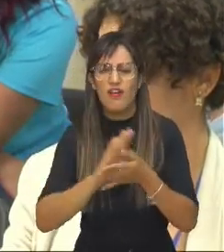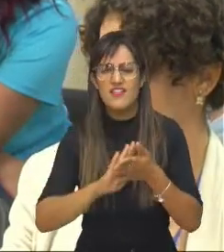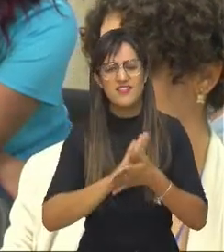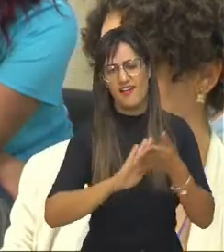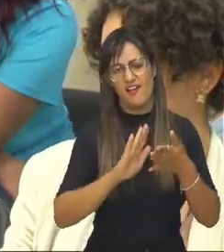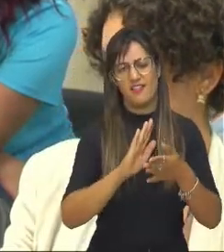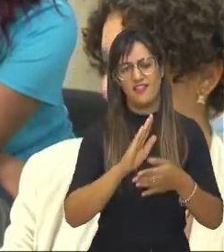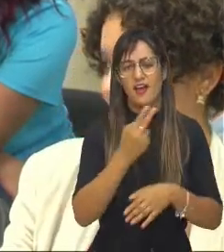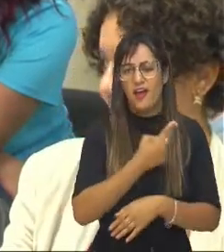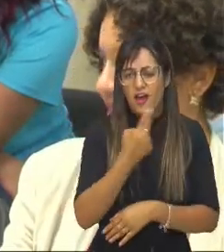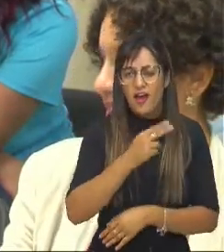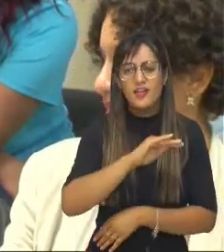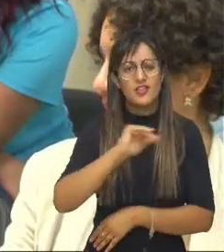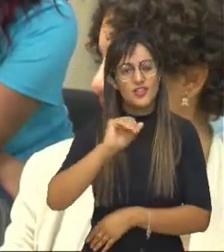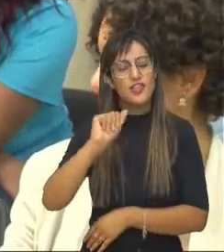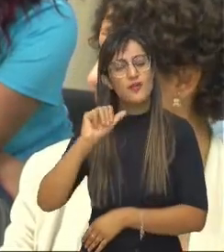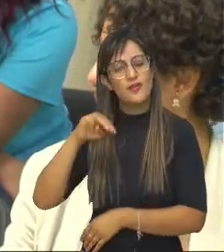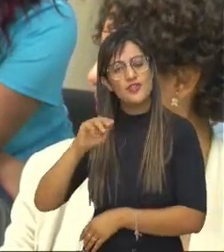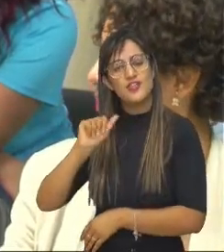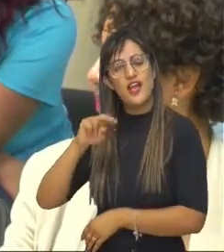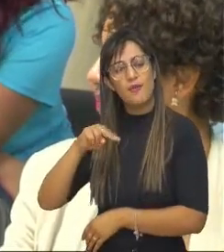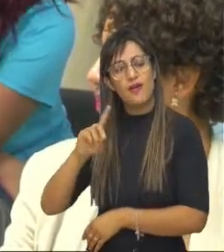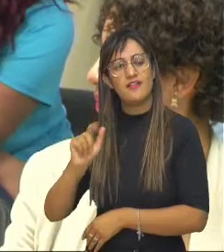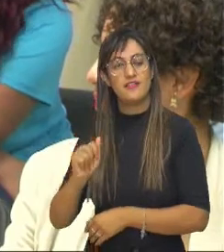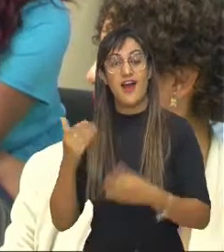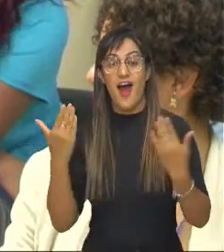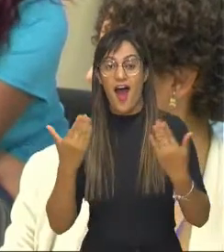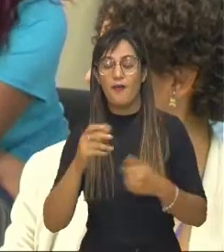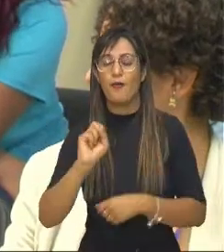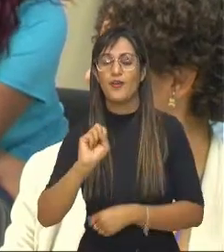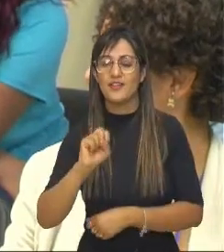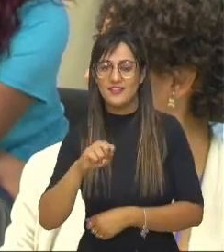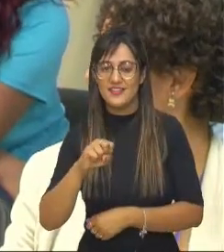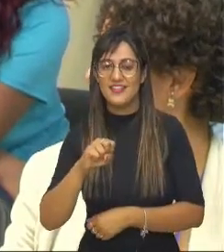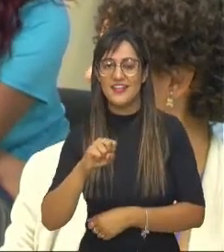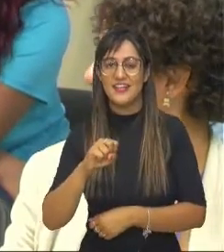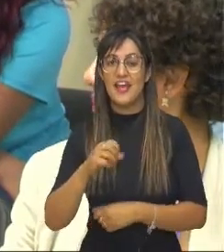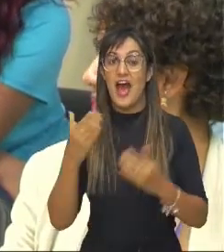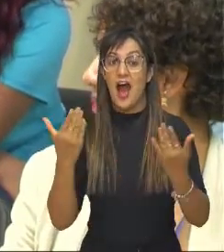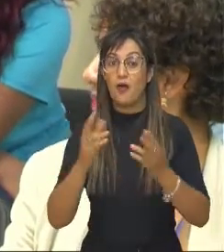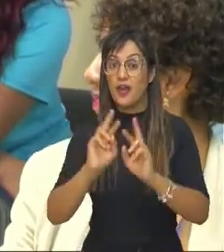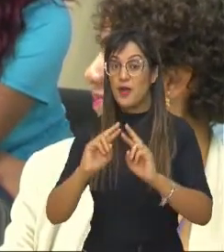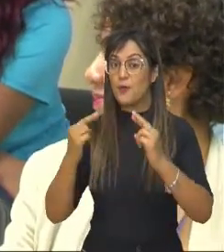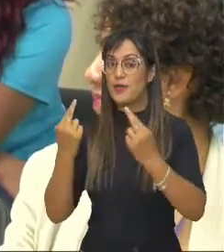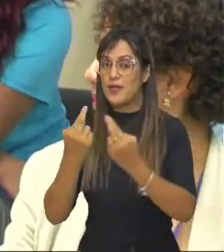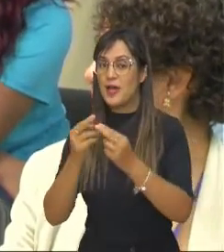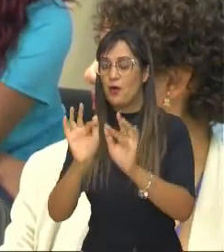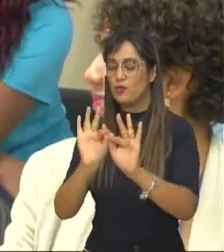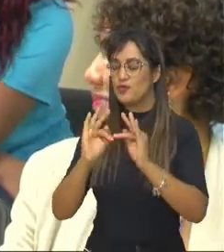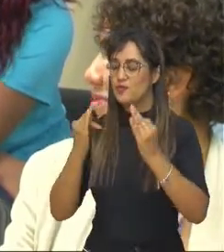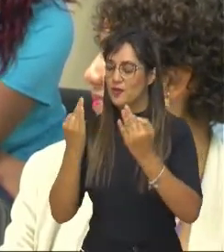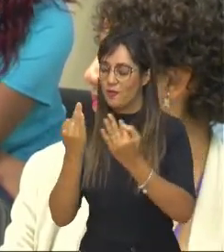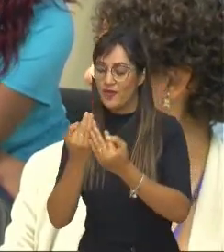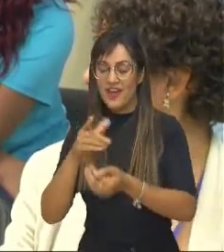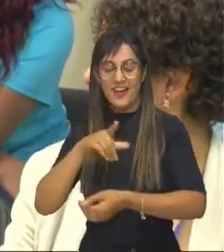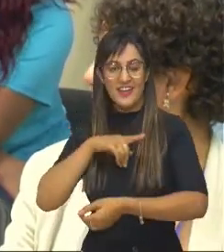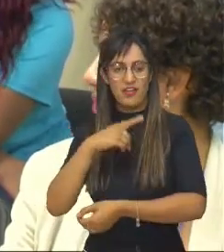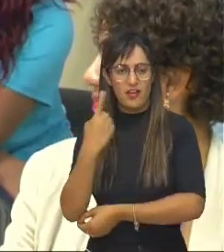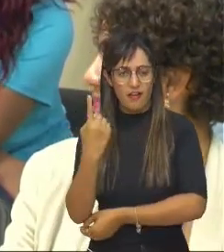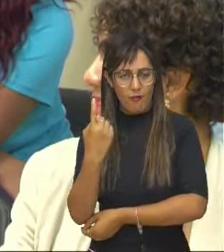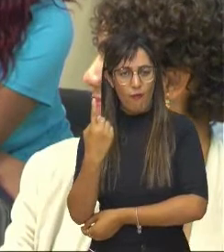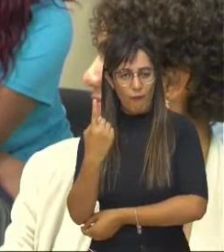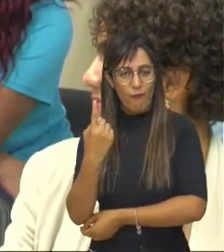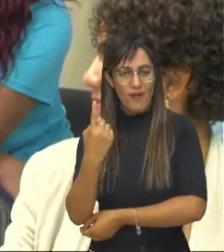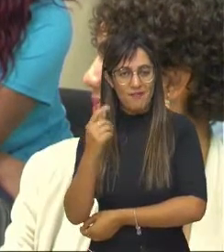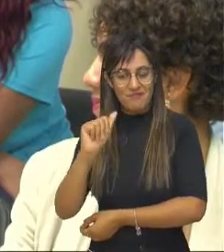eu esperei. Agora sim, né? Vai ser bacana, uma reunião de família. E vai ter uma Amanda lá comigo,